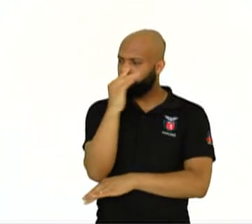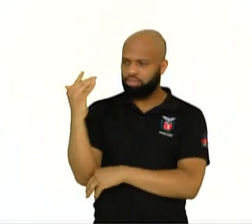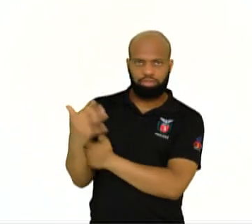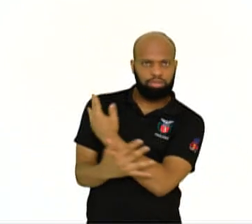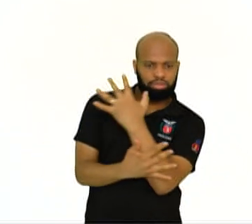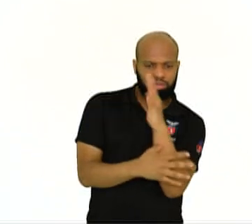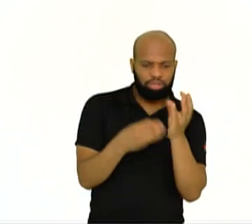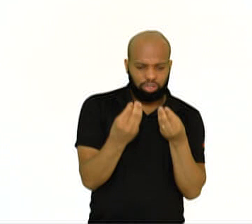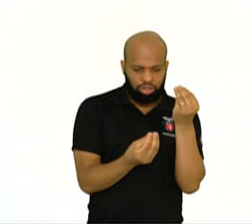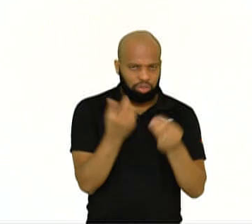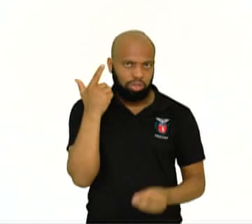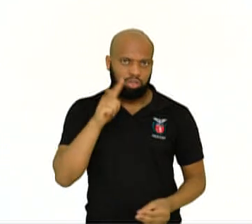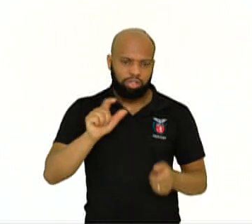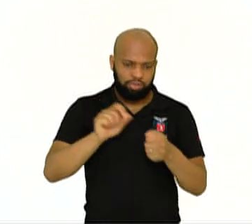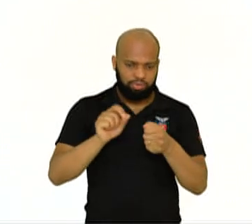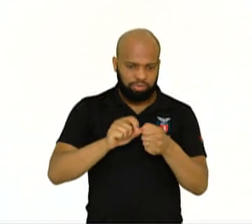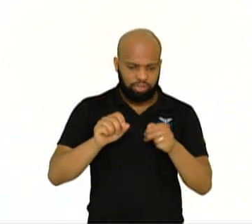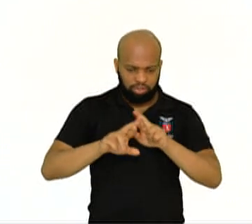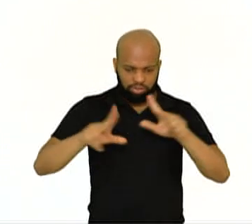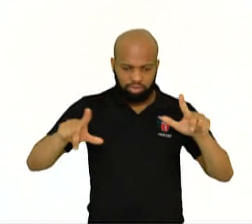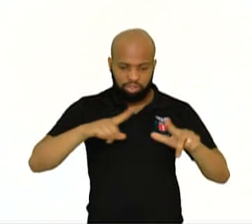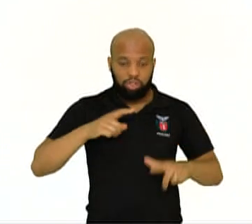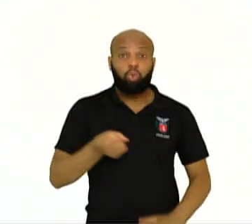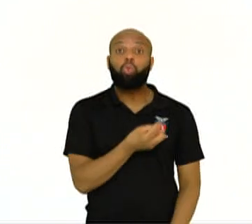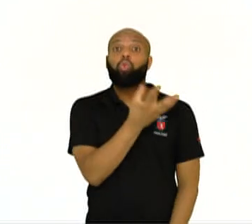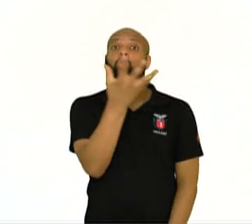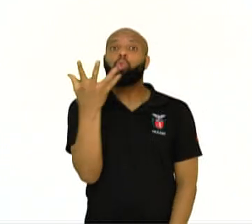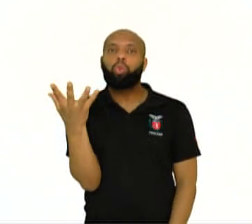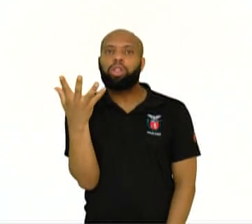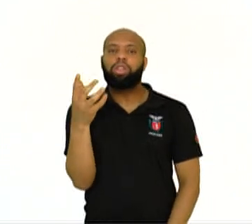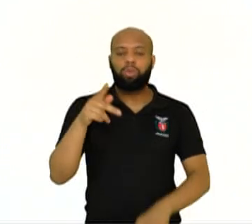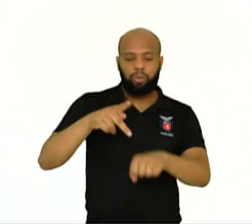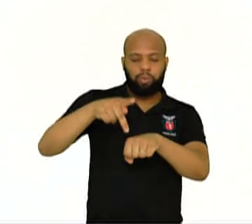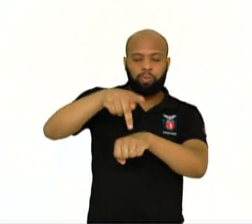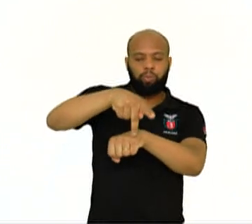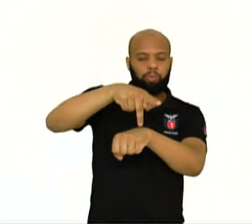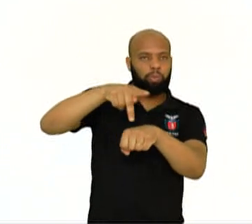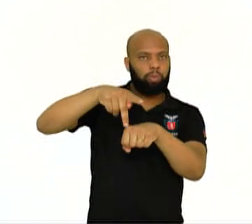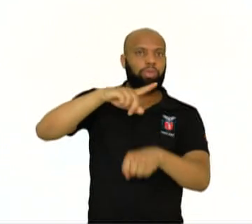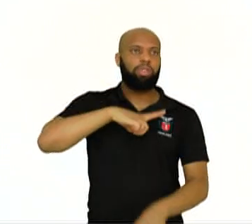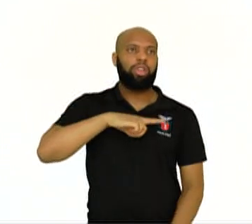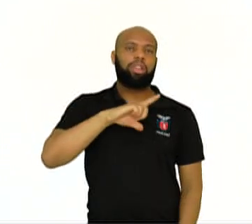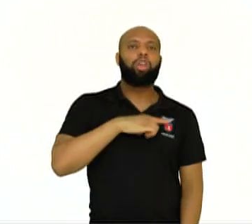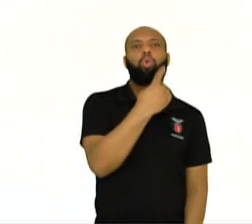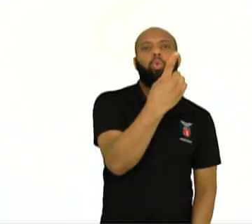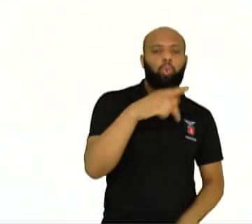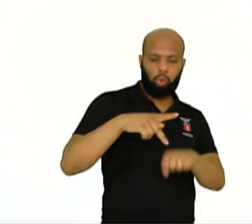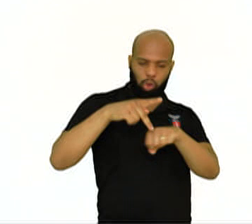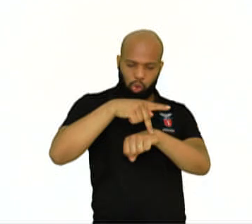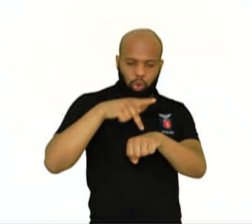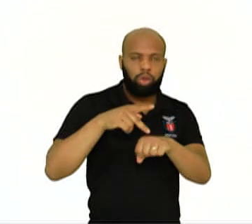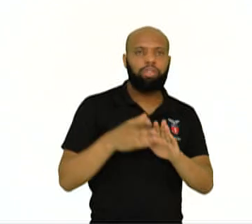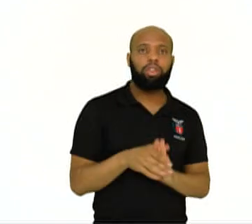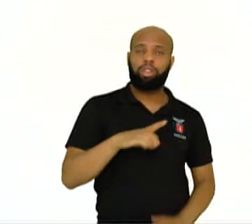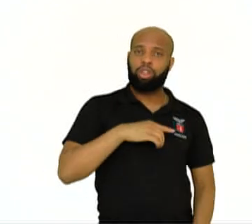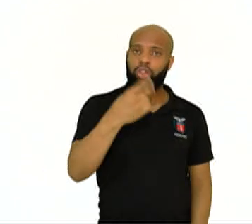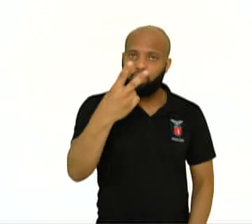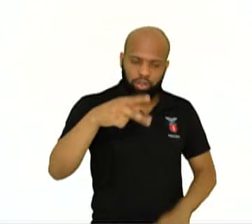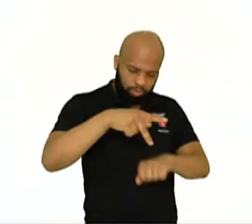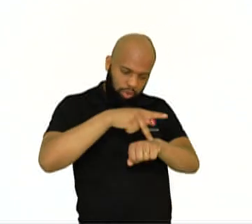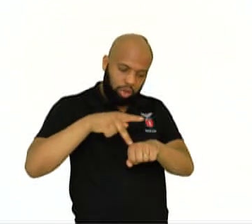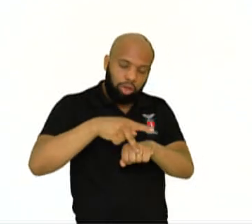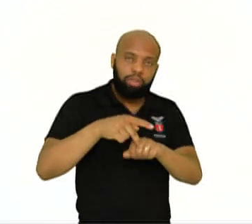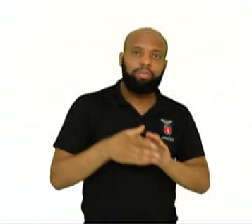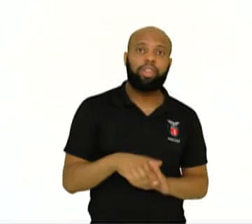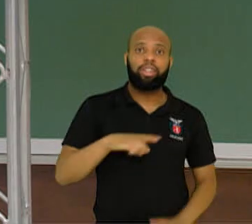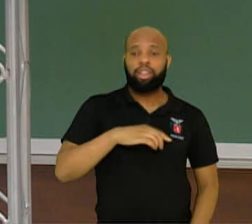consigo diferenciá-los? Pela quantidade de prótons. Se ele tiver 1 próton, 2